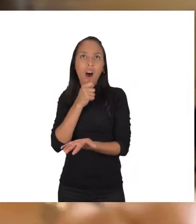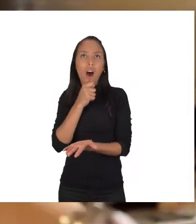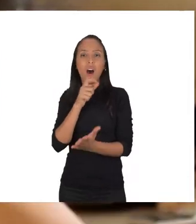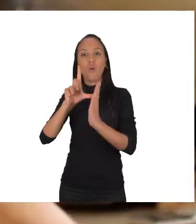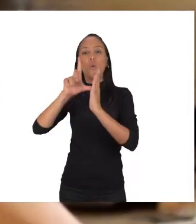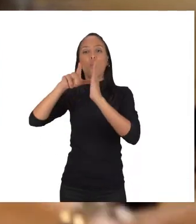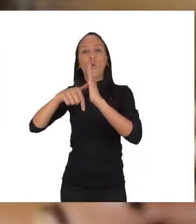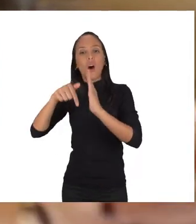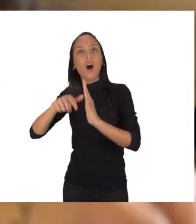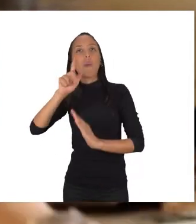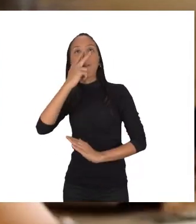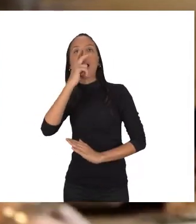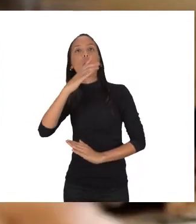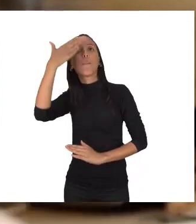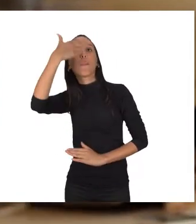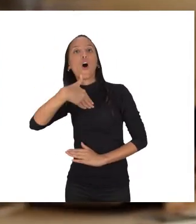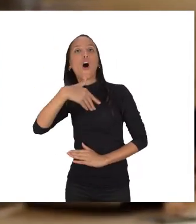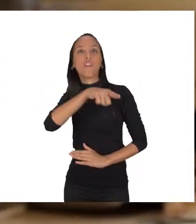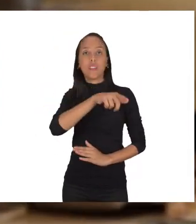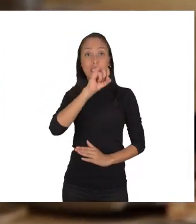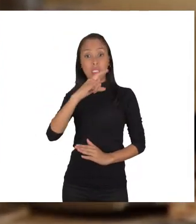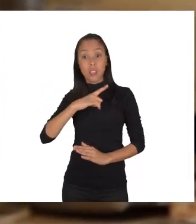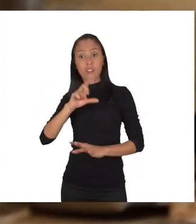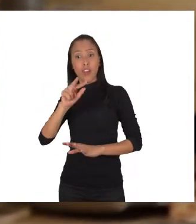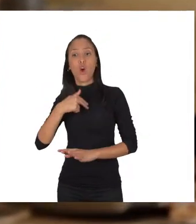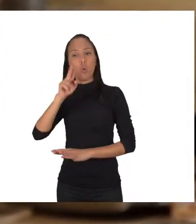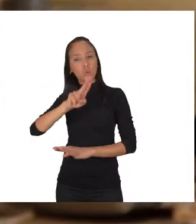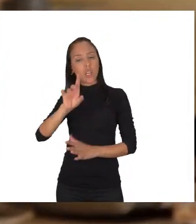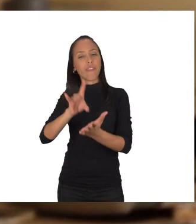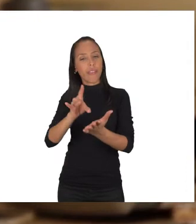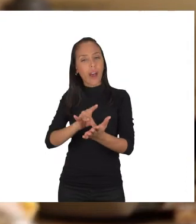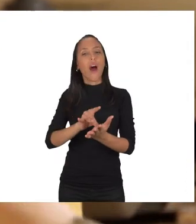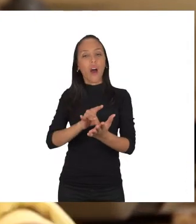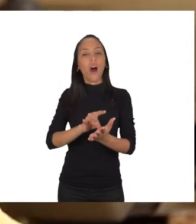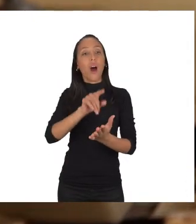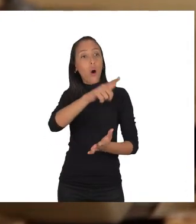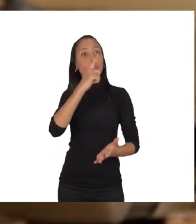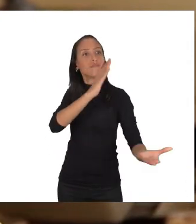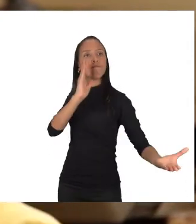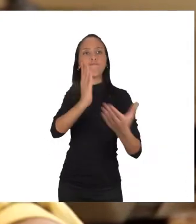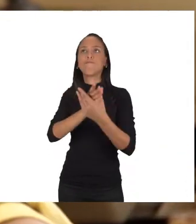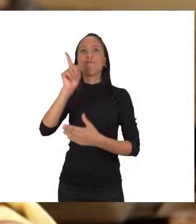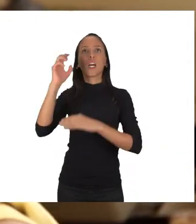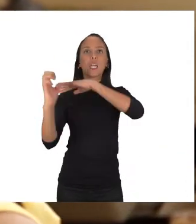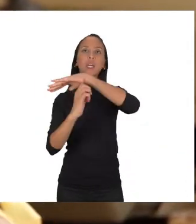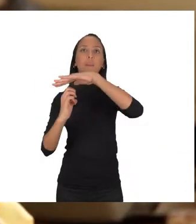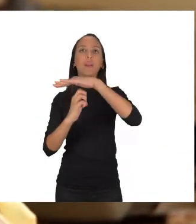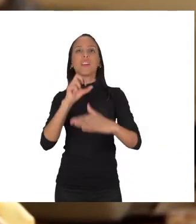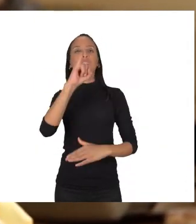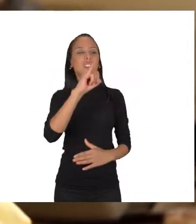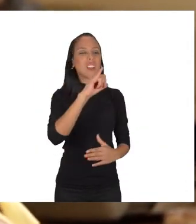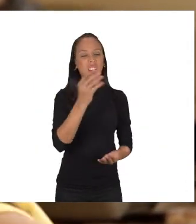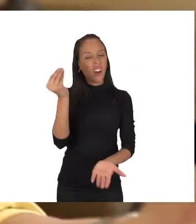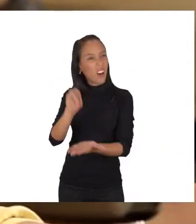tarde servir de prova para ele poder entrar com uma ação contra a empresa. Mas se nada tiver registrado, se colocar lá